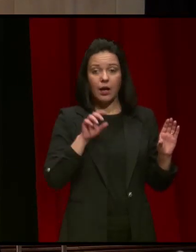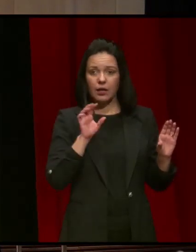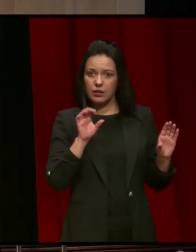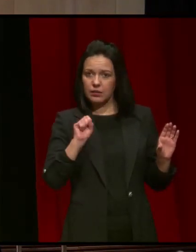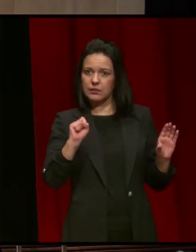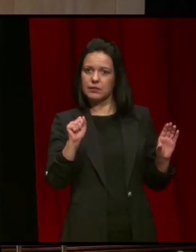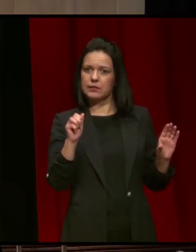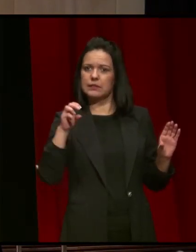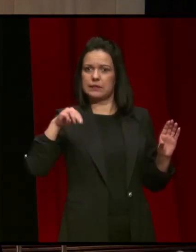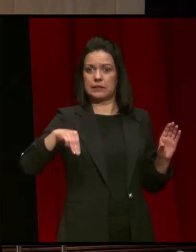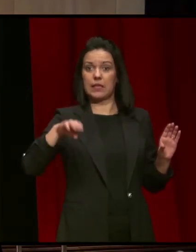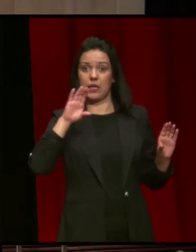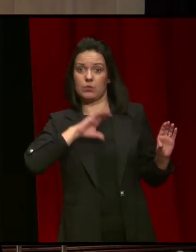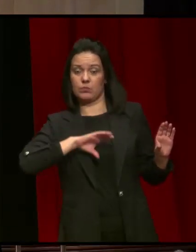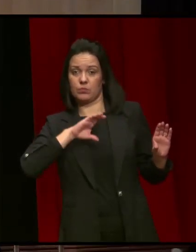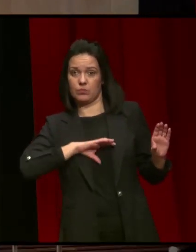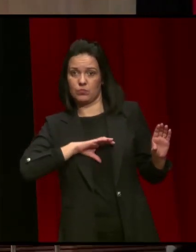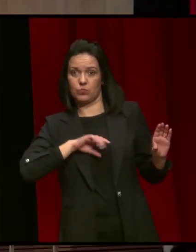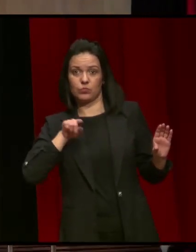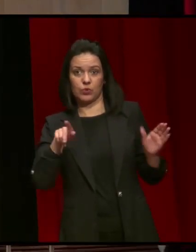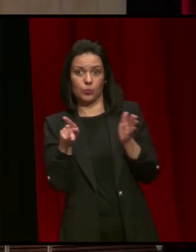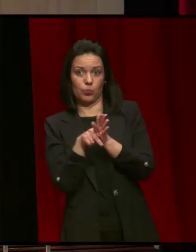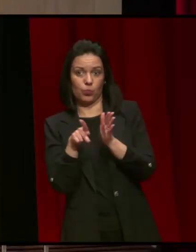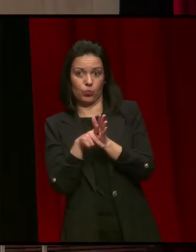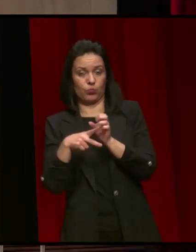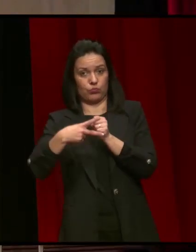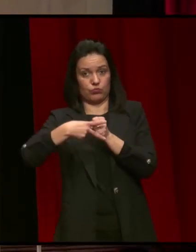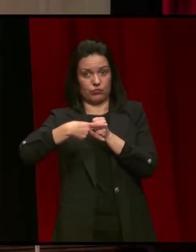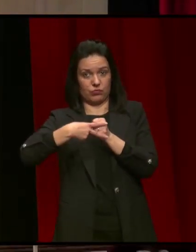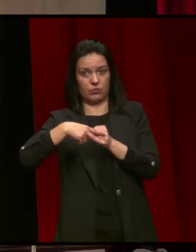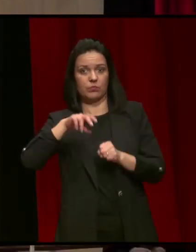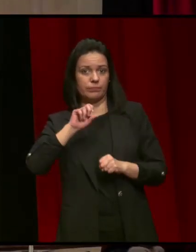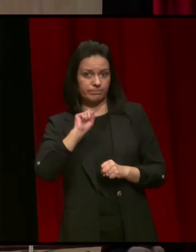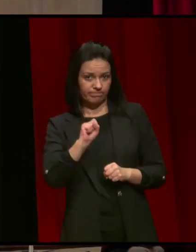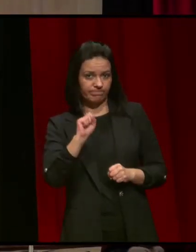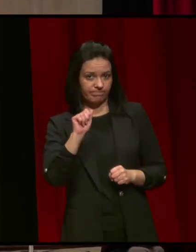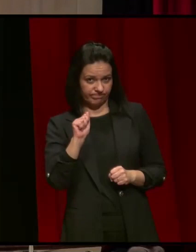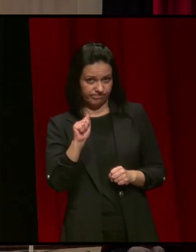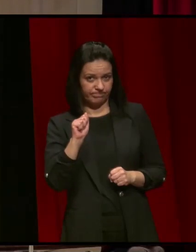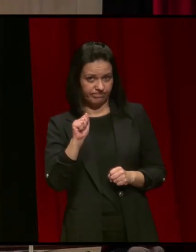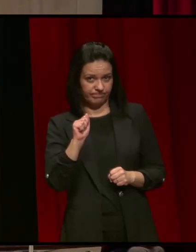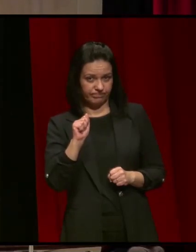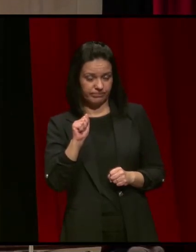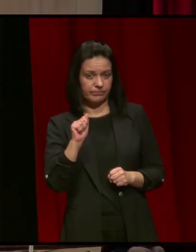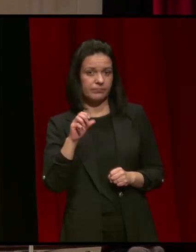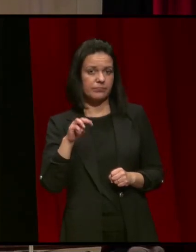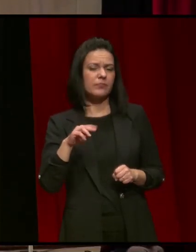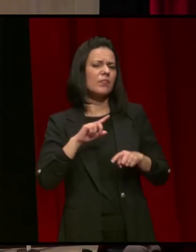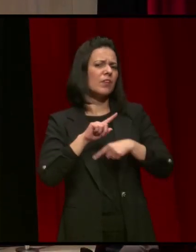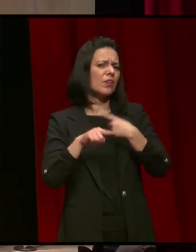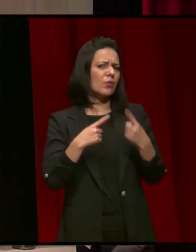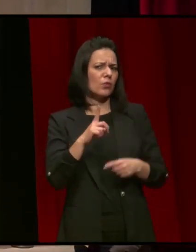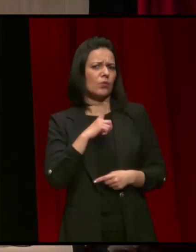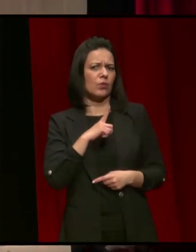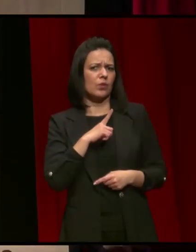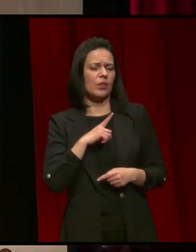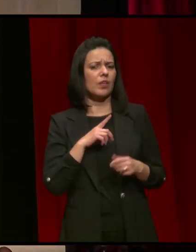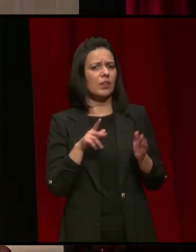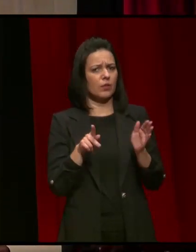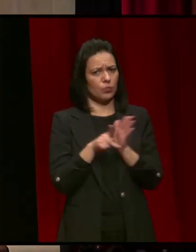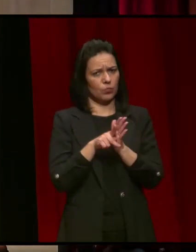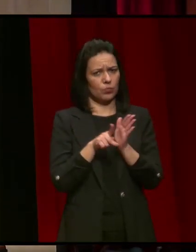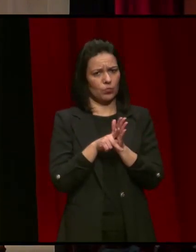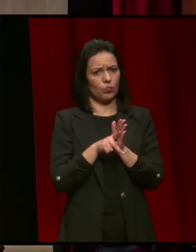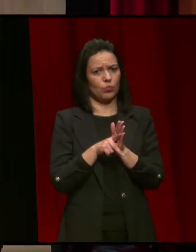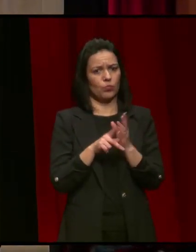o verbo por, colocar, é S-A-M, S-A-M, tá? E depois o bará é uma palavra mais longa, mas